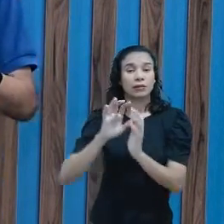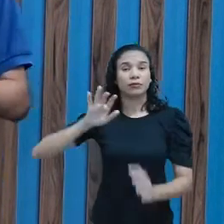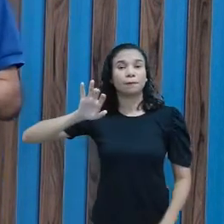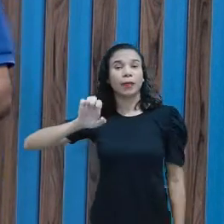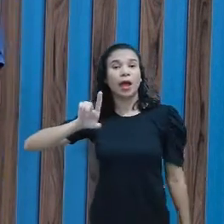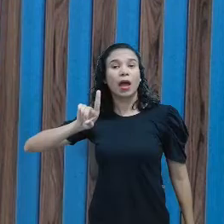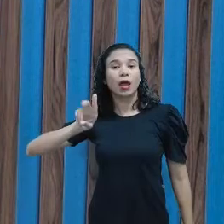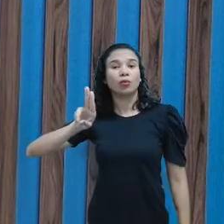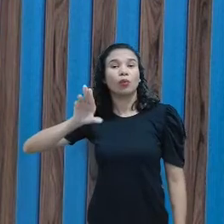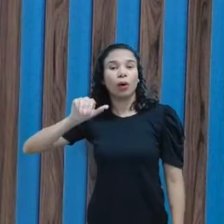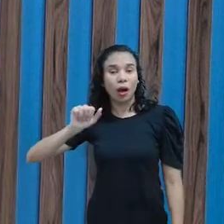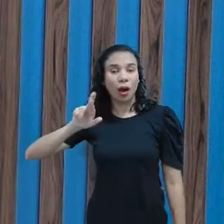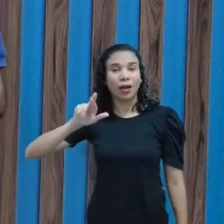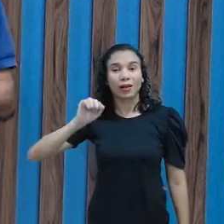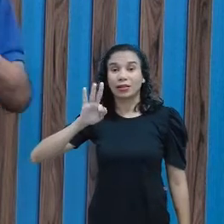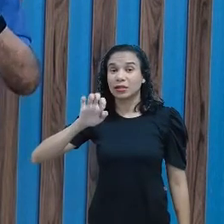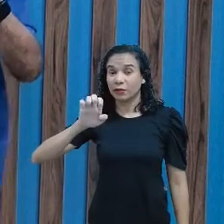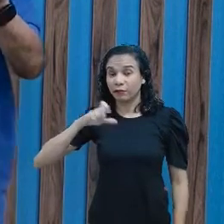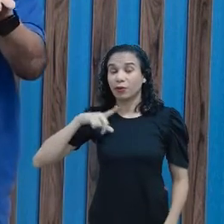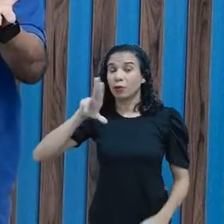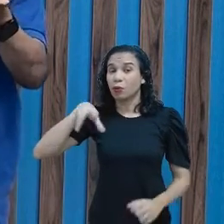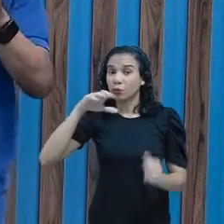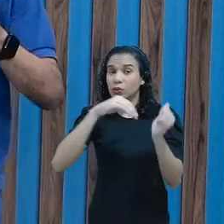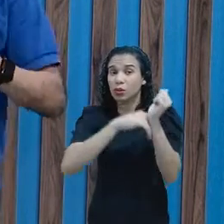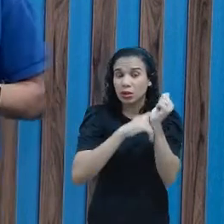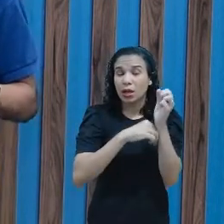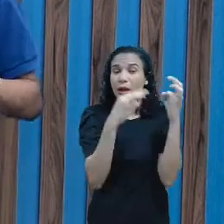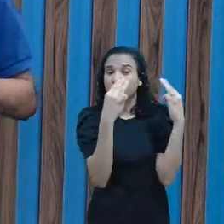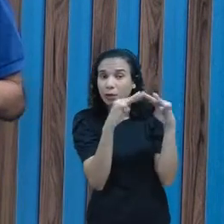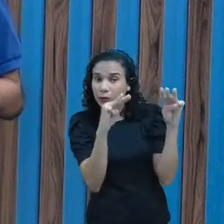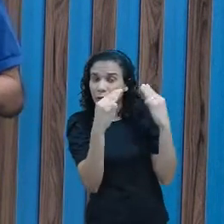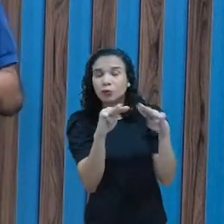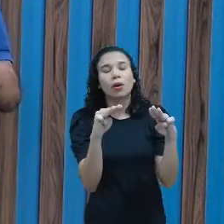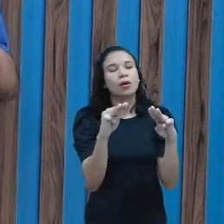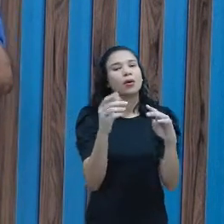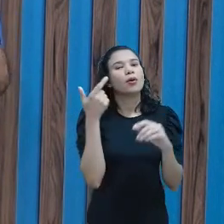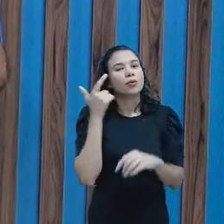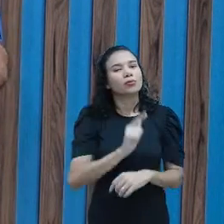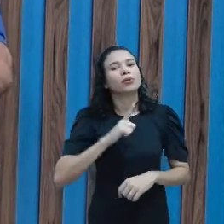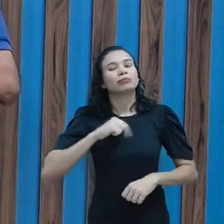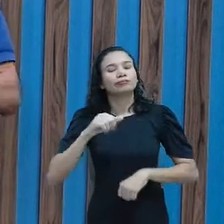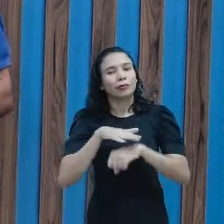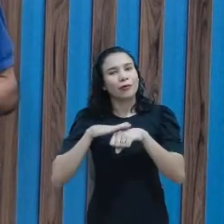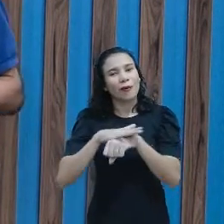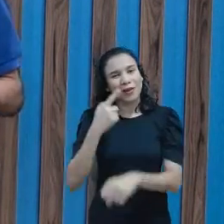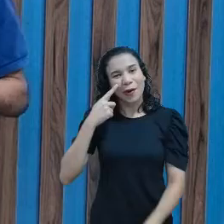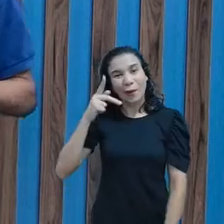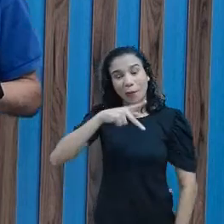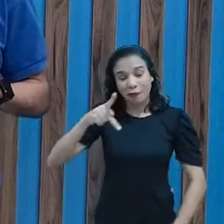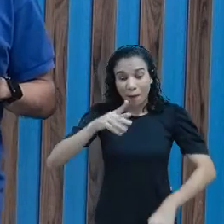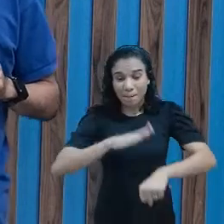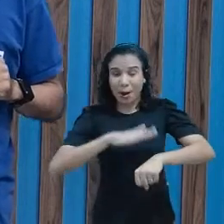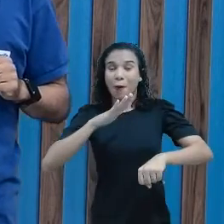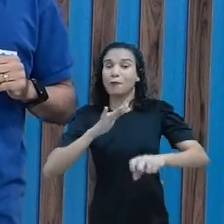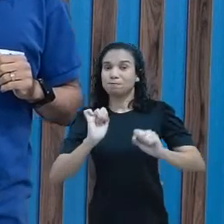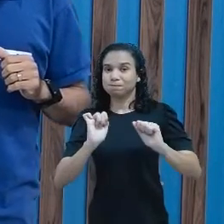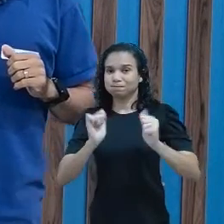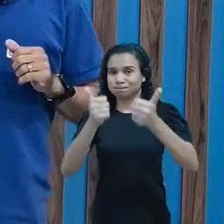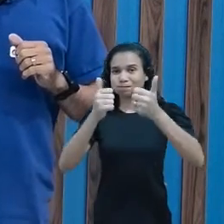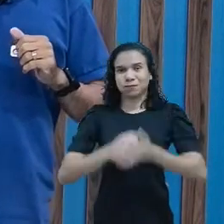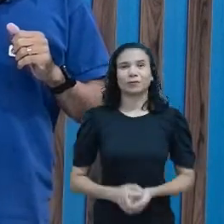sua matrícula, sua senha, e você consegue, você que é da rede da Prefeitura do Recife, você consegue falar com o Ricardinho numa boa, sem problema